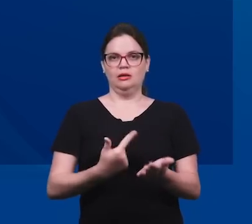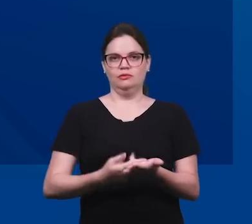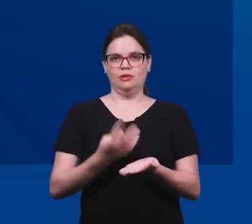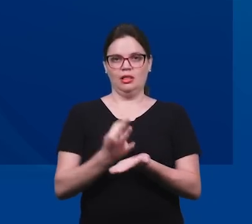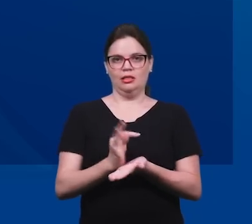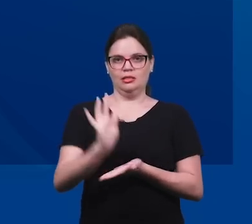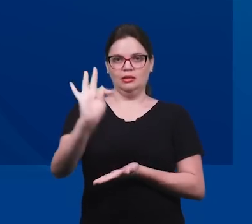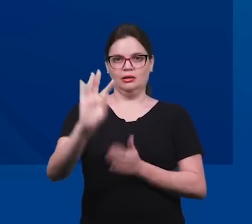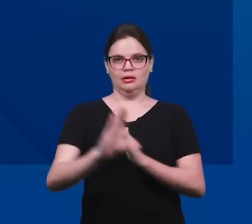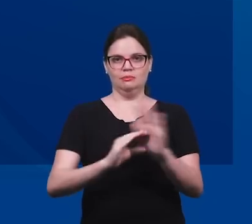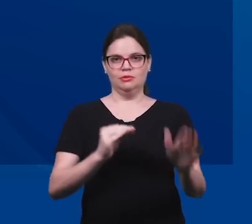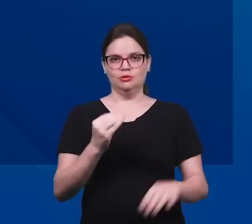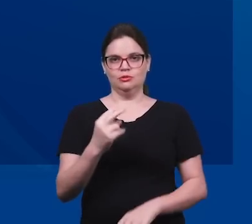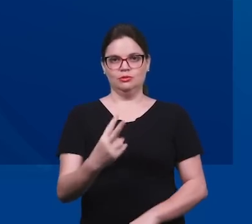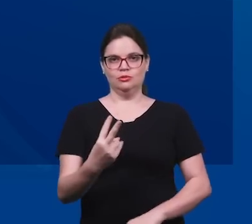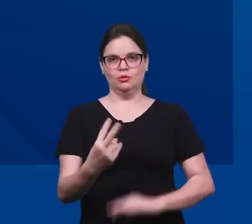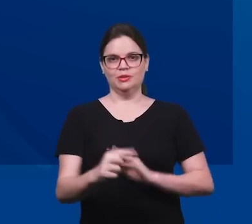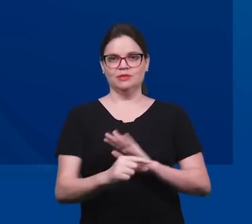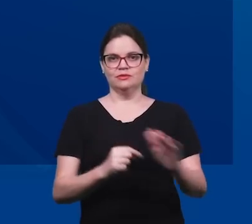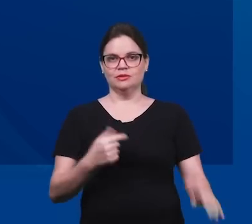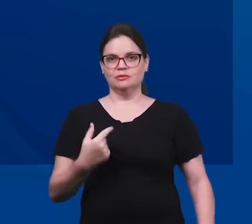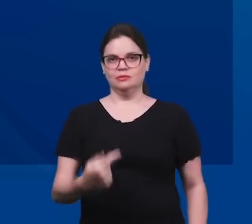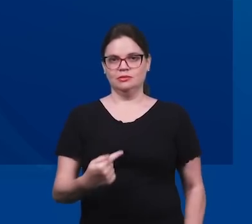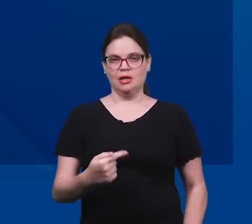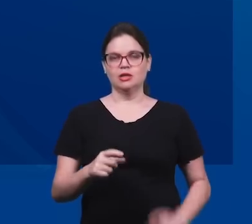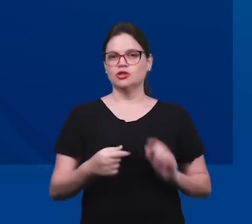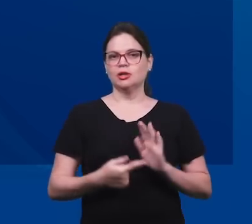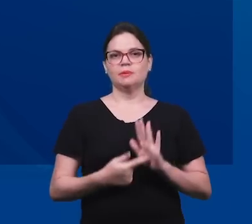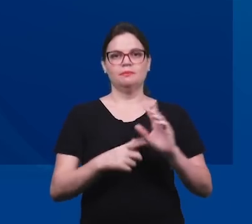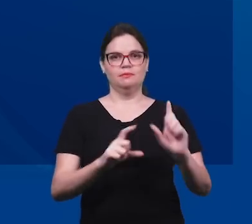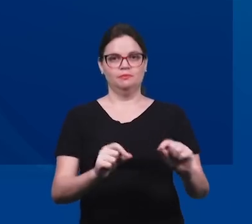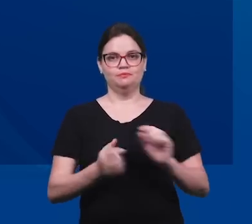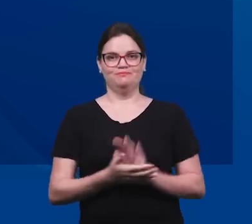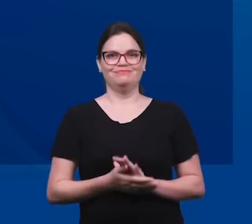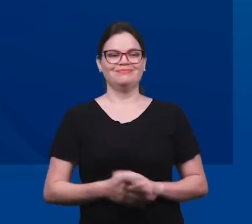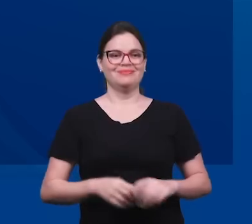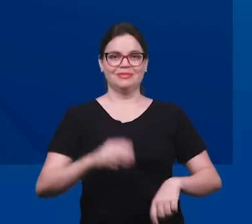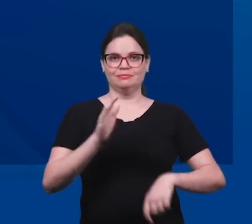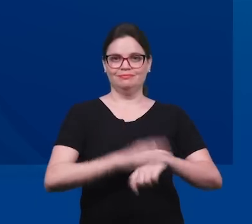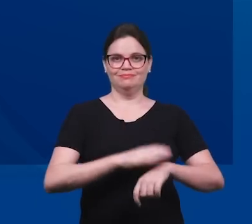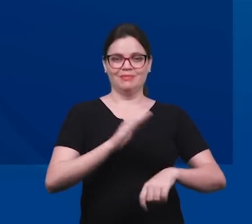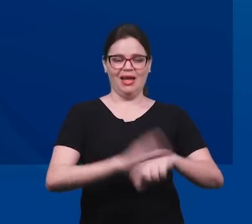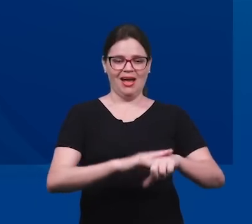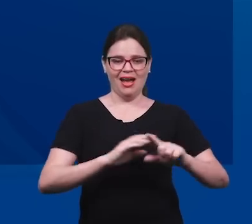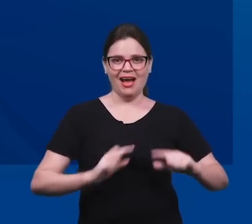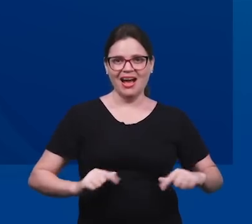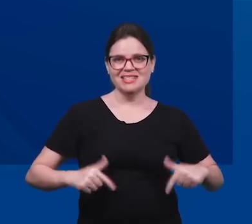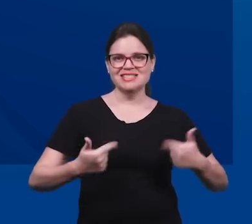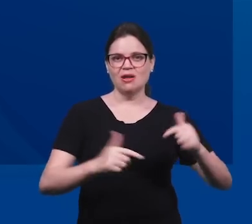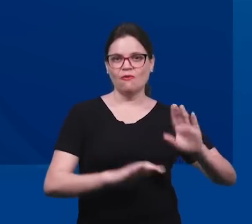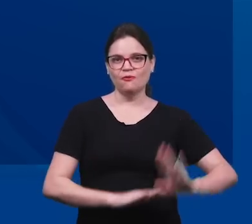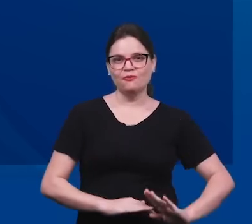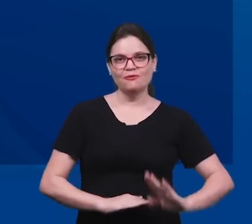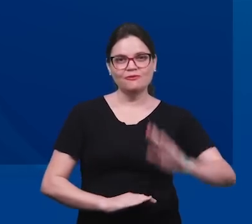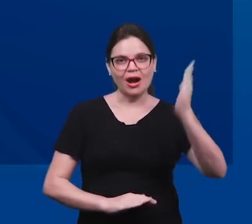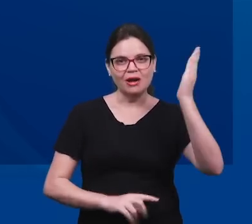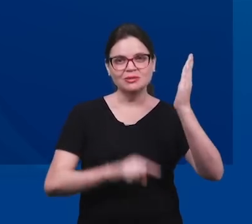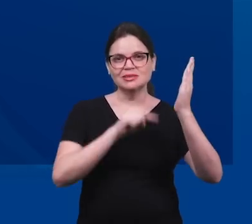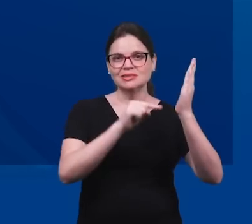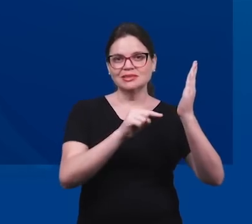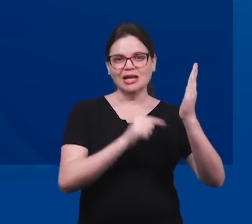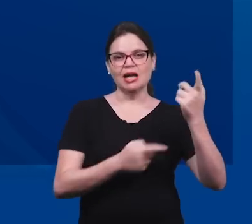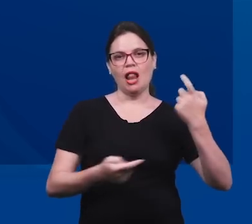verso 7, que diz que o ministério da injustiça já opera, até que aquele